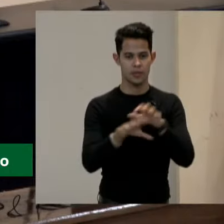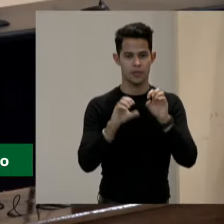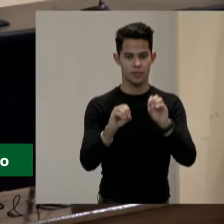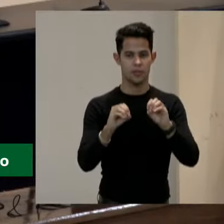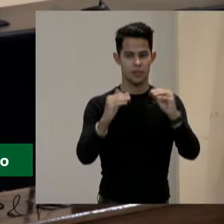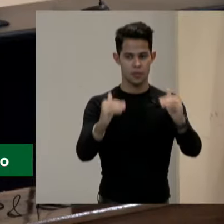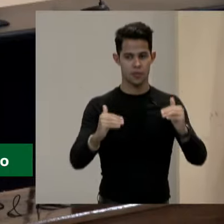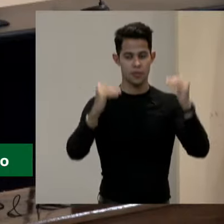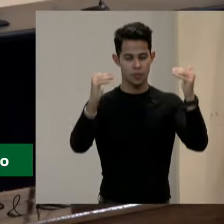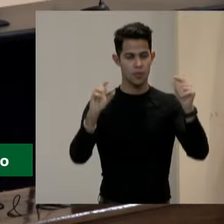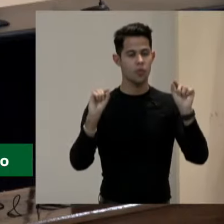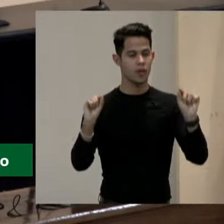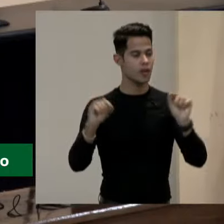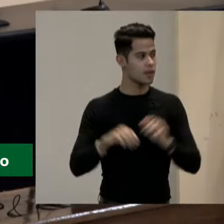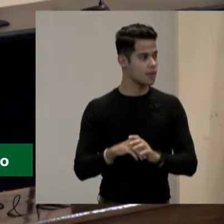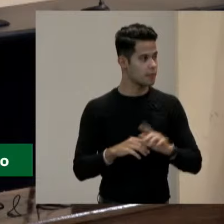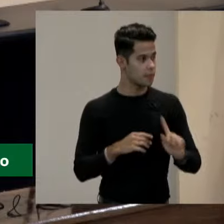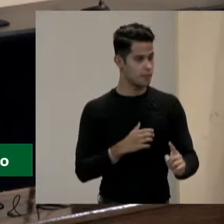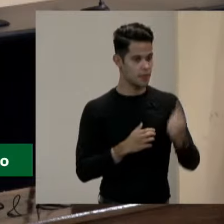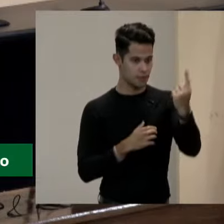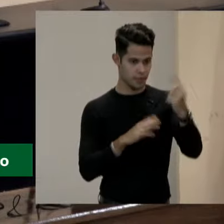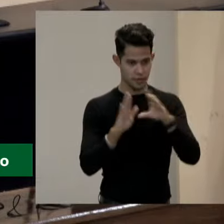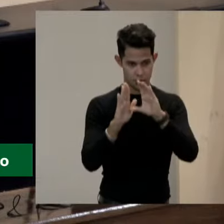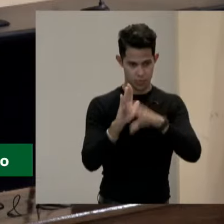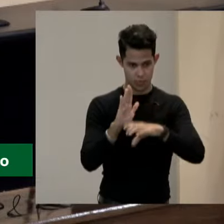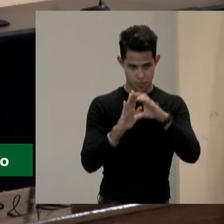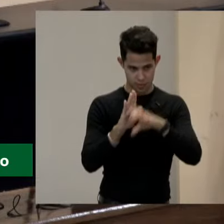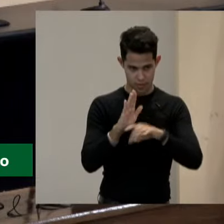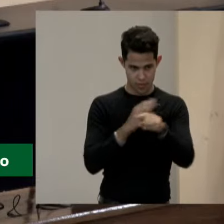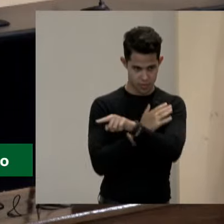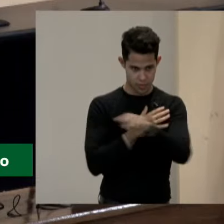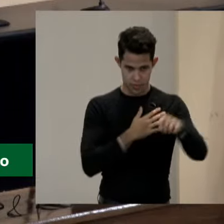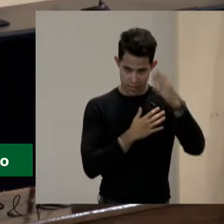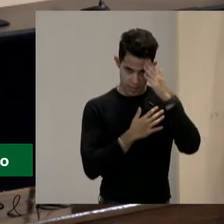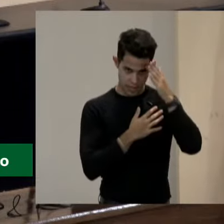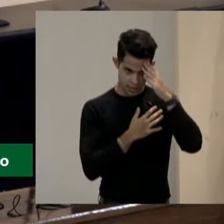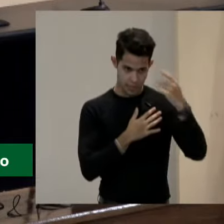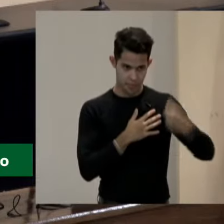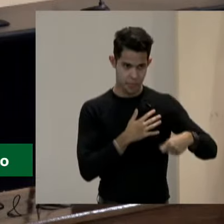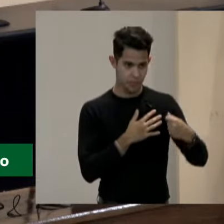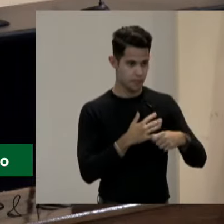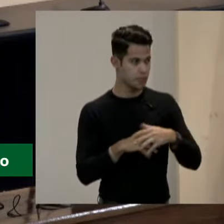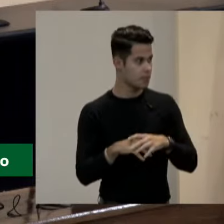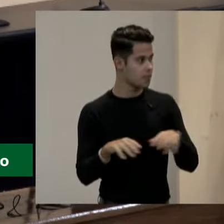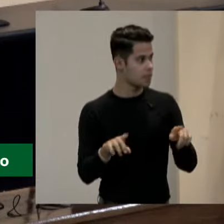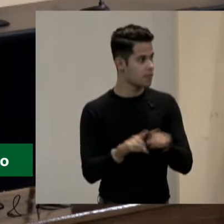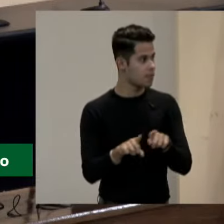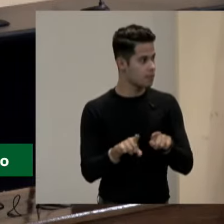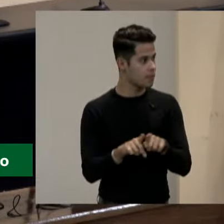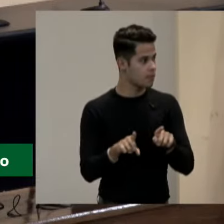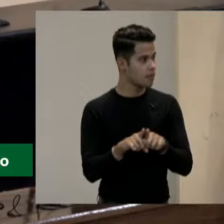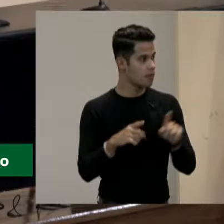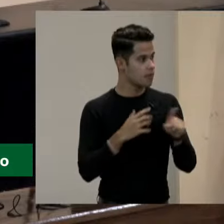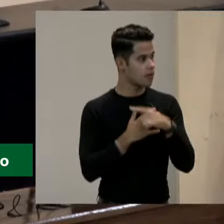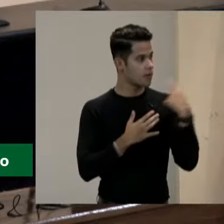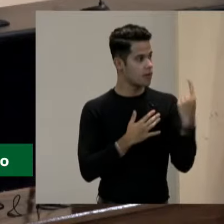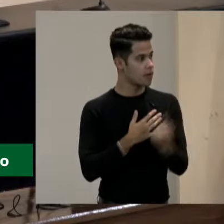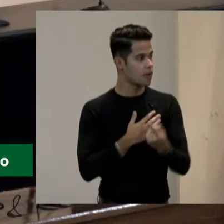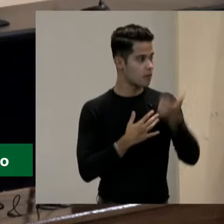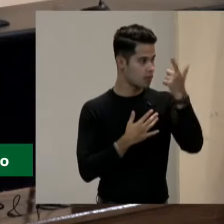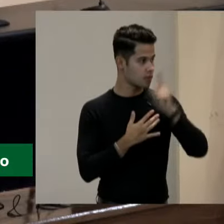quero trazer primeiro o conceito, a gente precisa saber o conceito, e quero que nós possamos